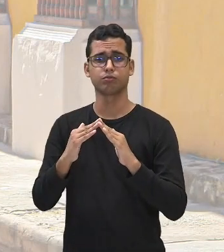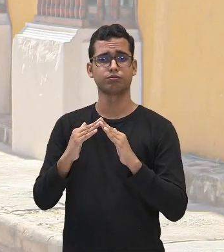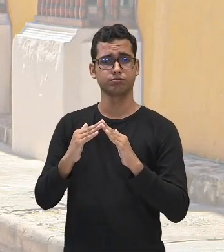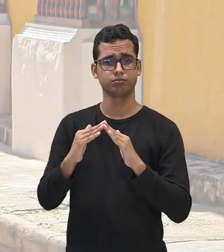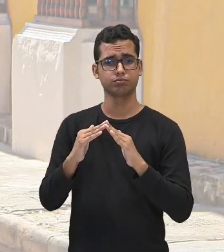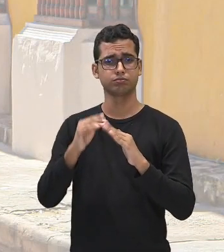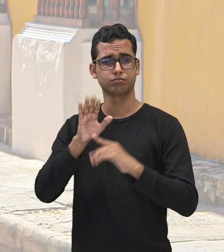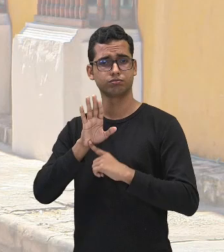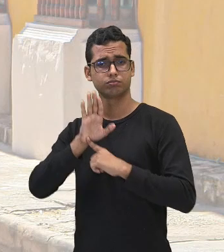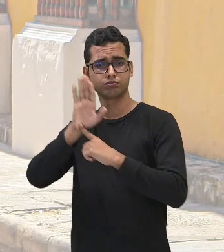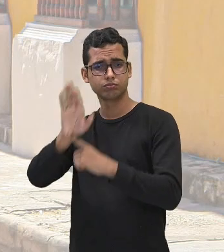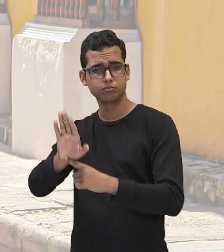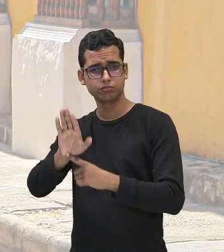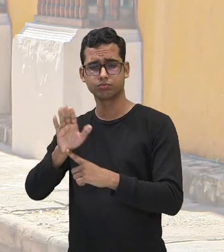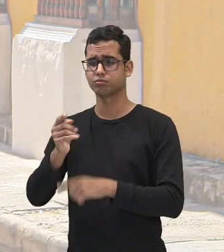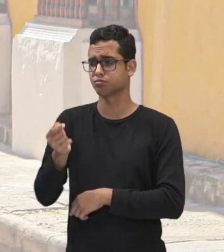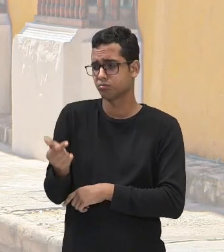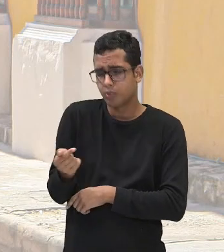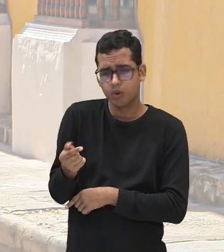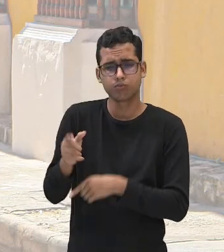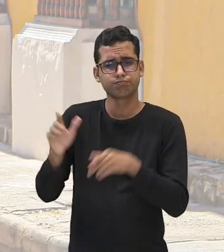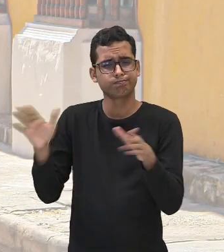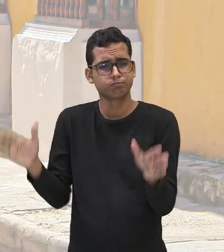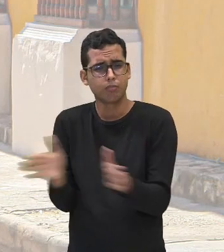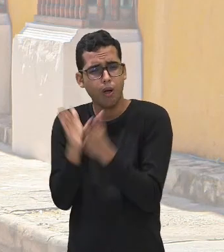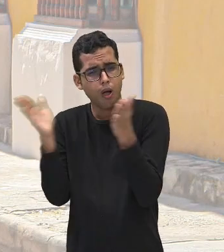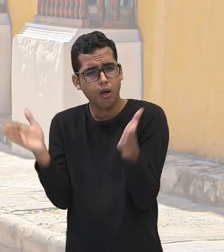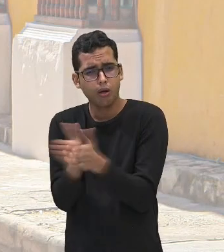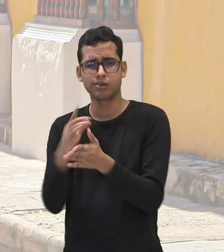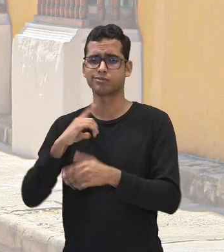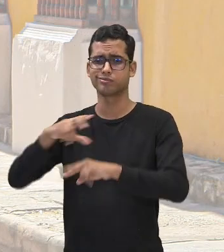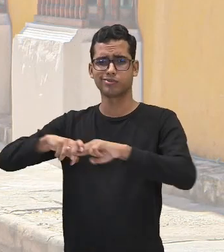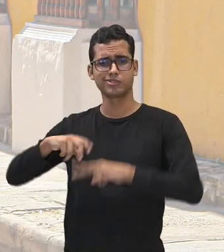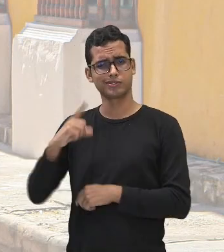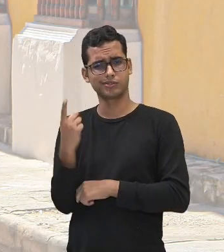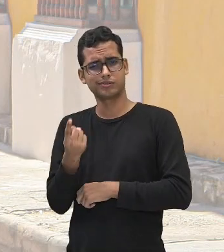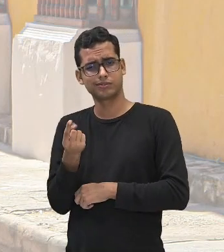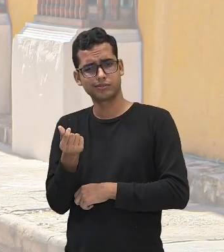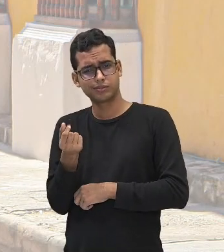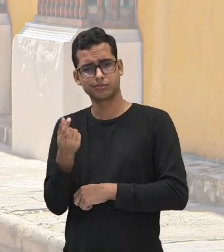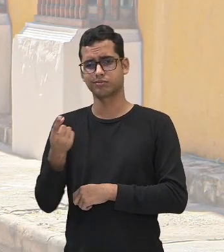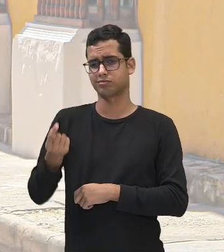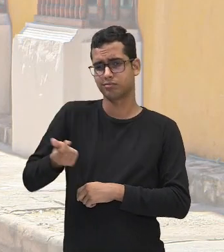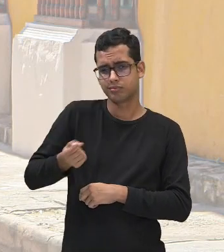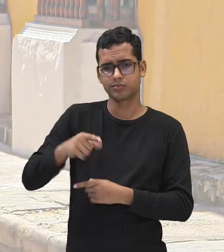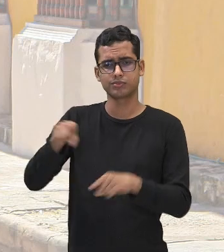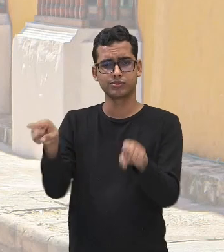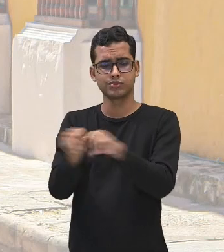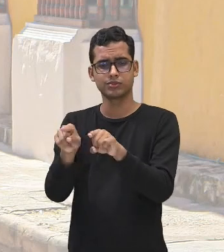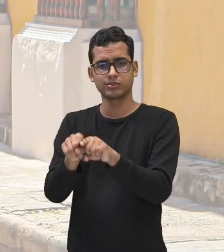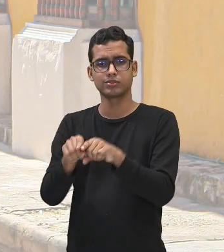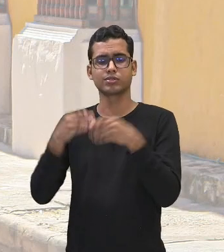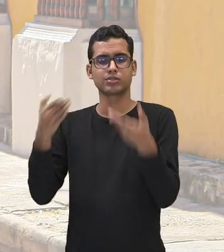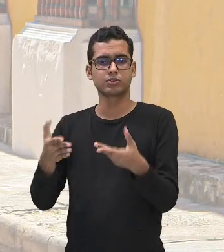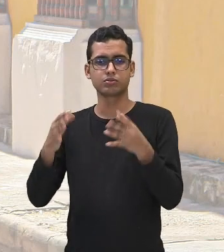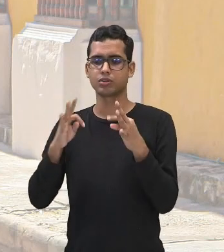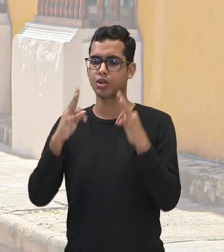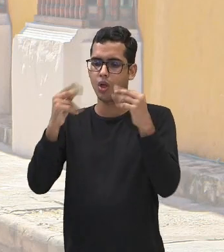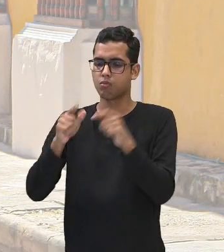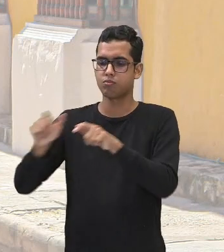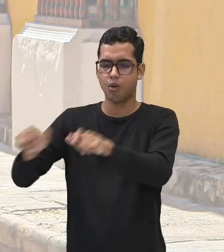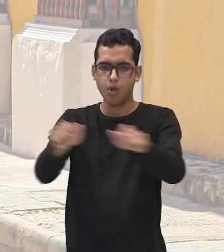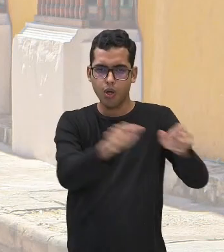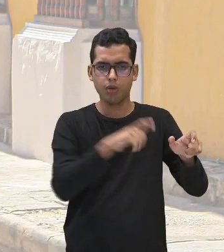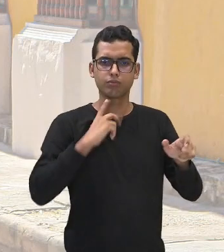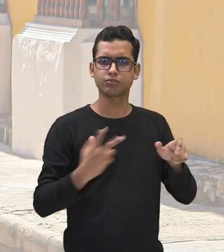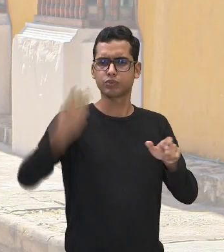poder, el pouco poder aquisitivo de seus proprietários. Então, em todas as cidades, em todas as